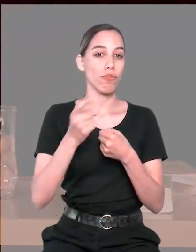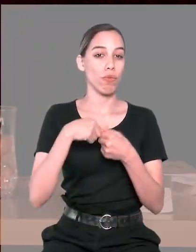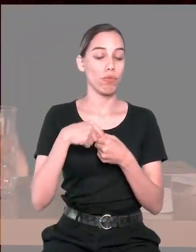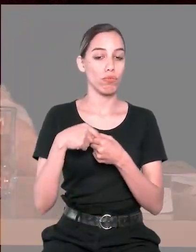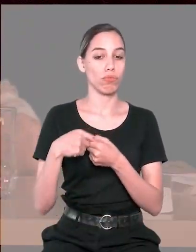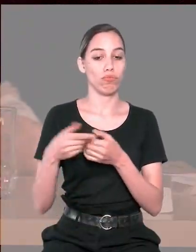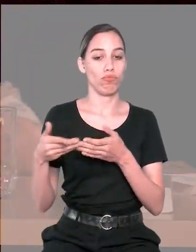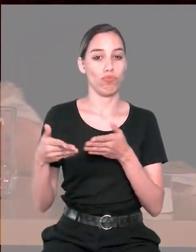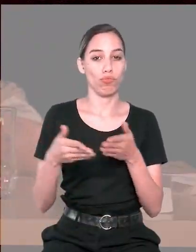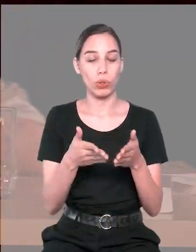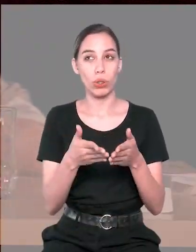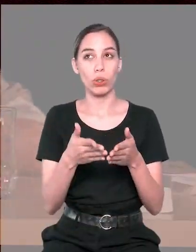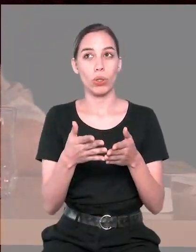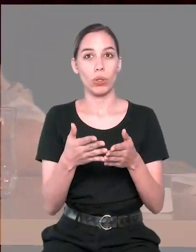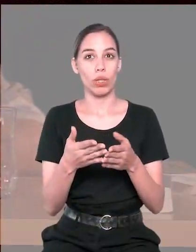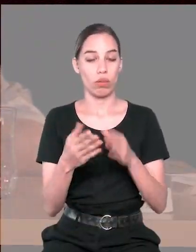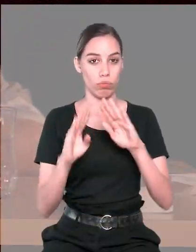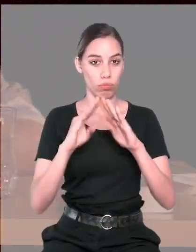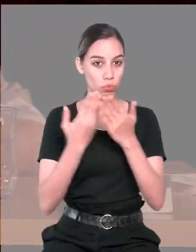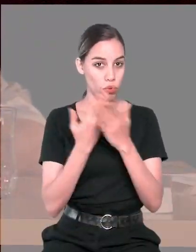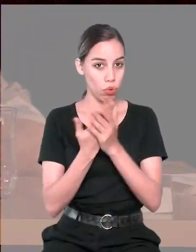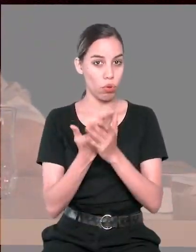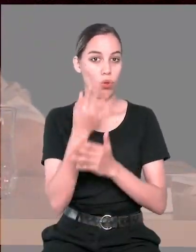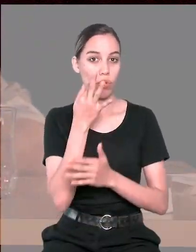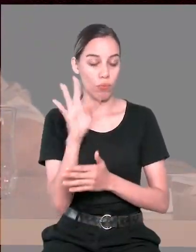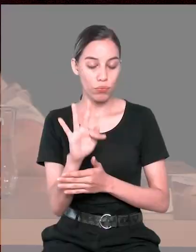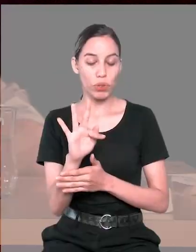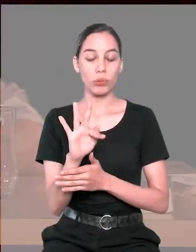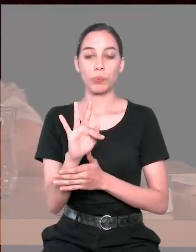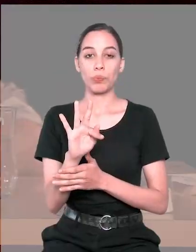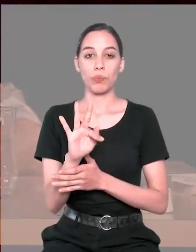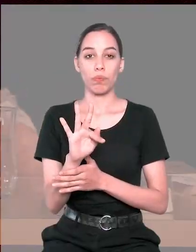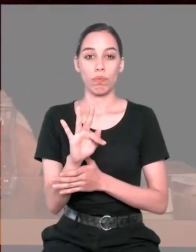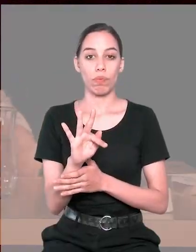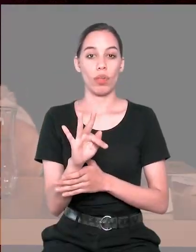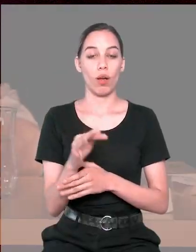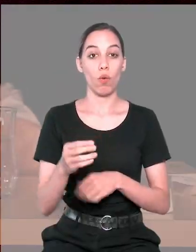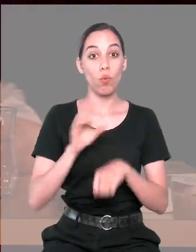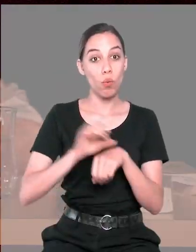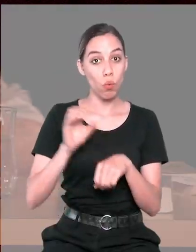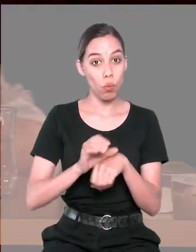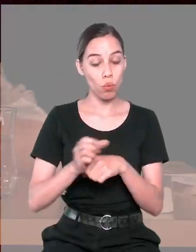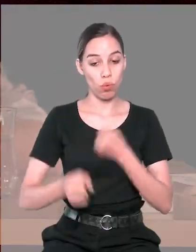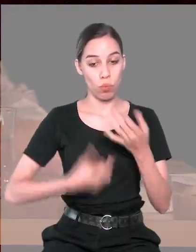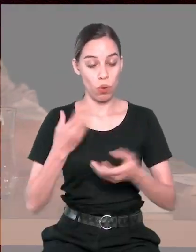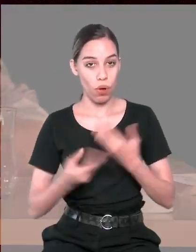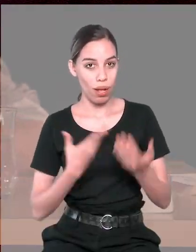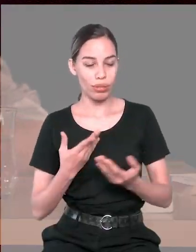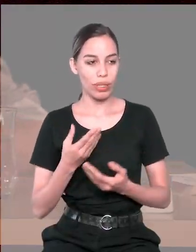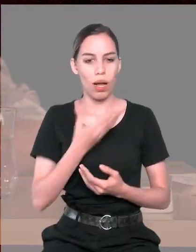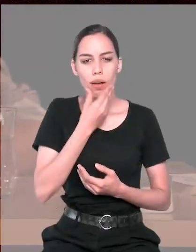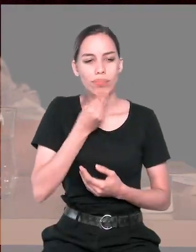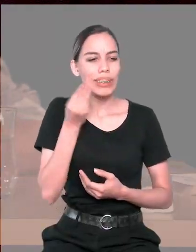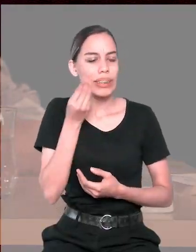num curso gigantesco no Collège de France, que o Georges Colli já citou, que é o curso de poética, e os últimos anos da vida dele